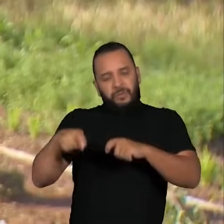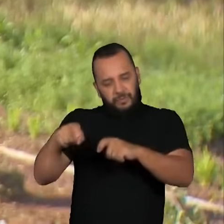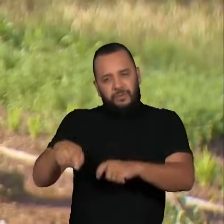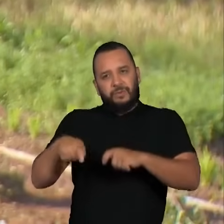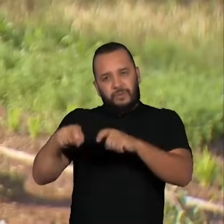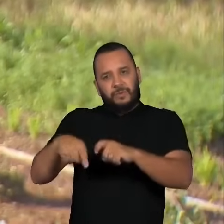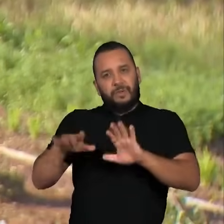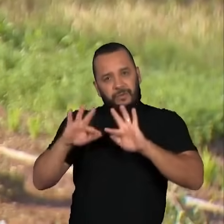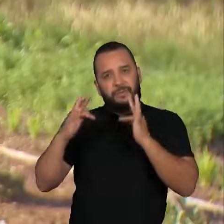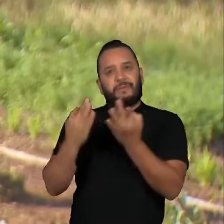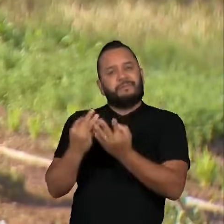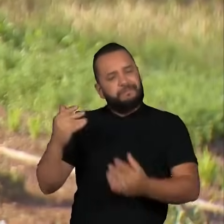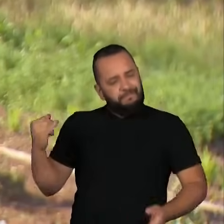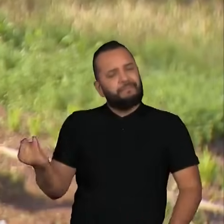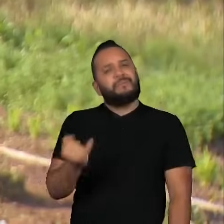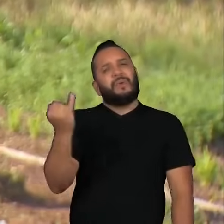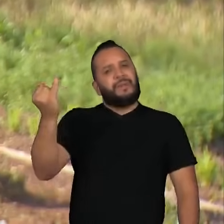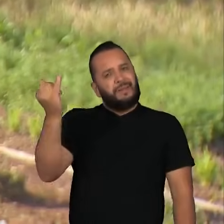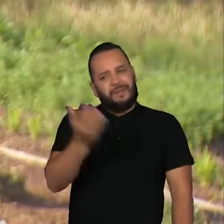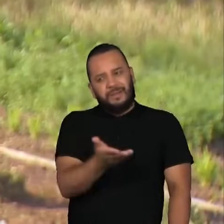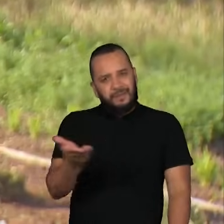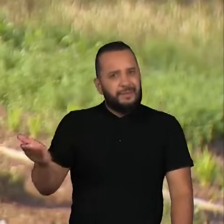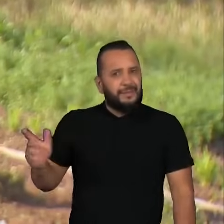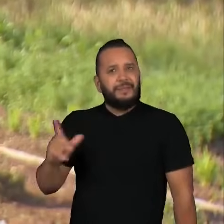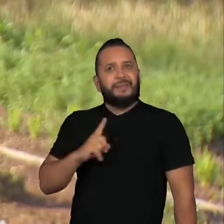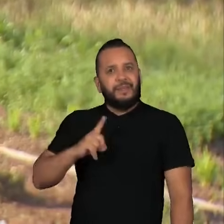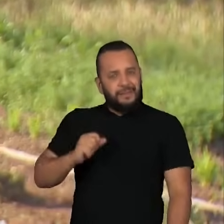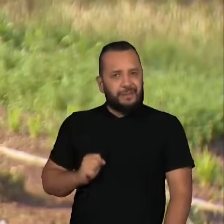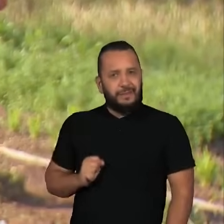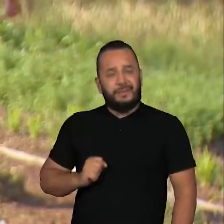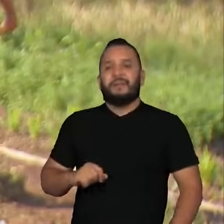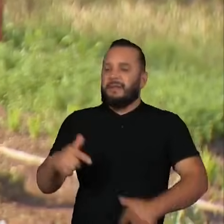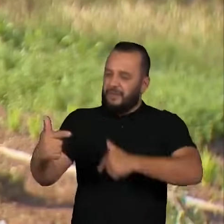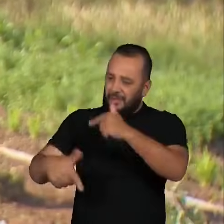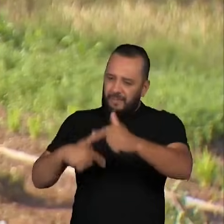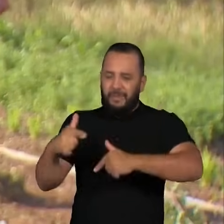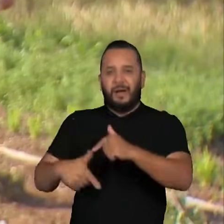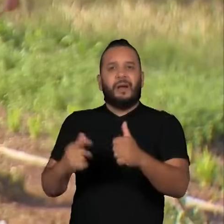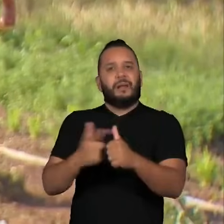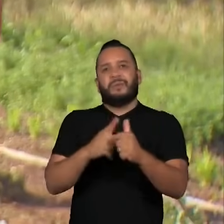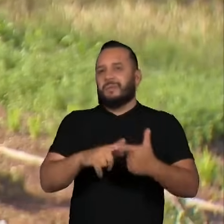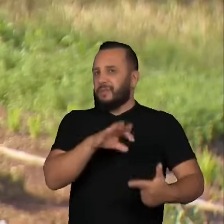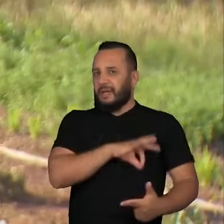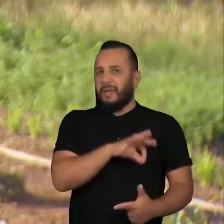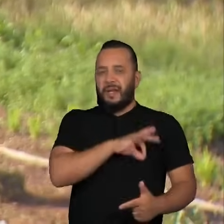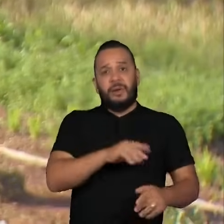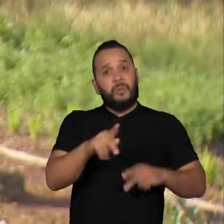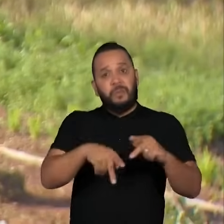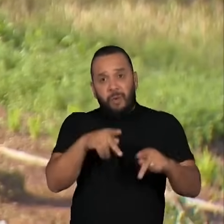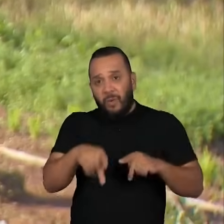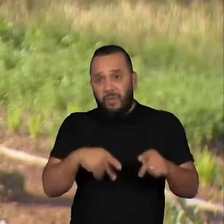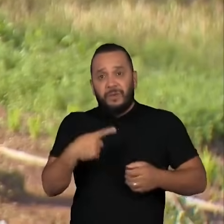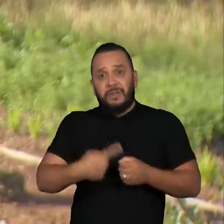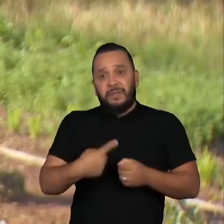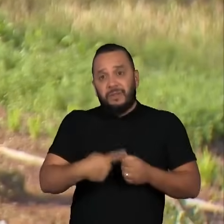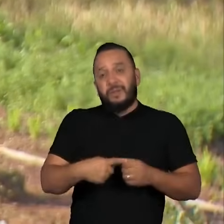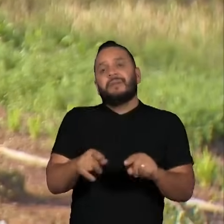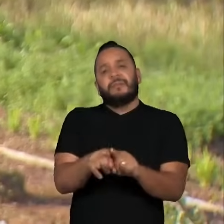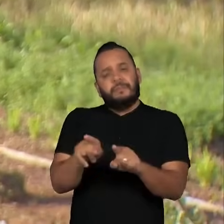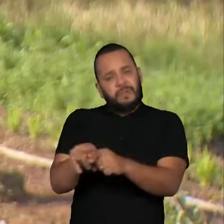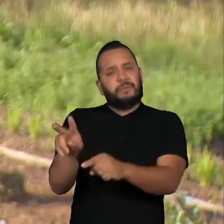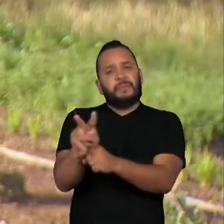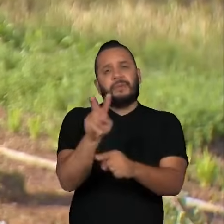atenção para a importância dela. Além de manter trabalho e renda no campo, ajuda a conservar os